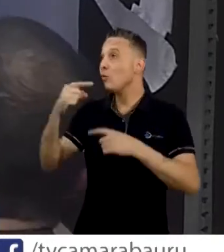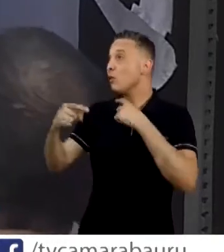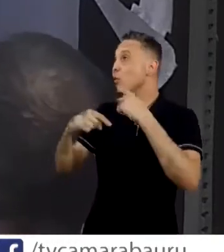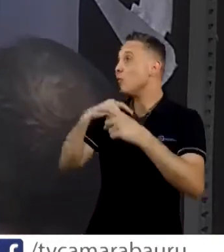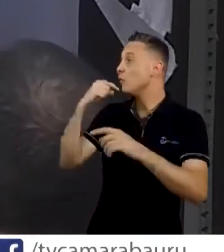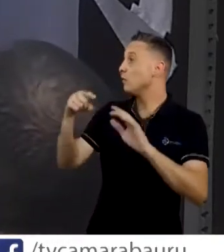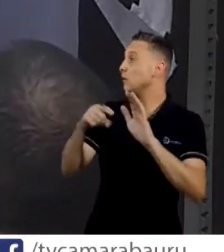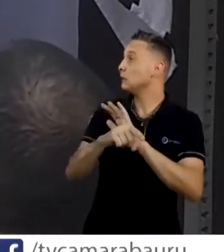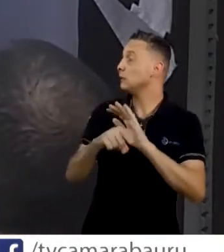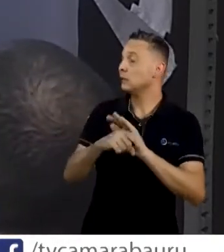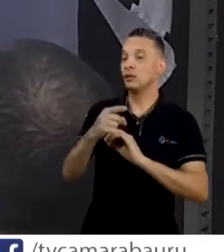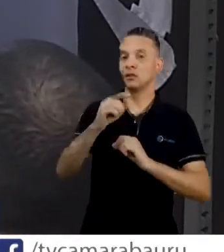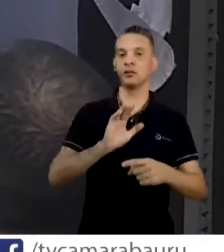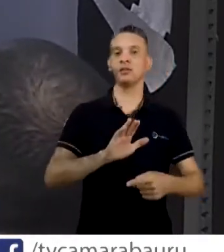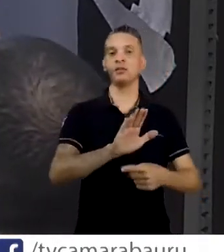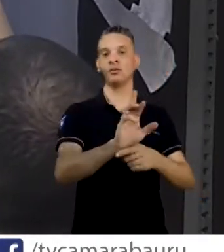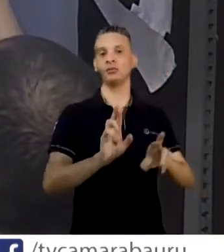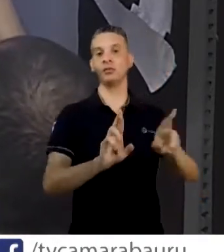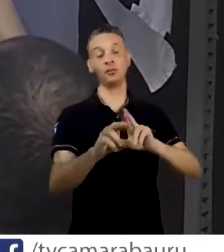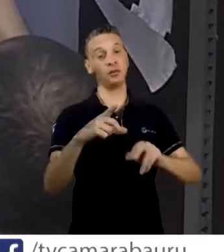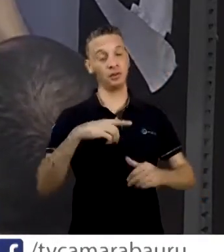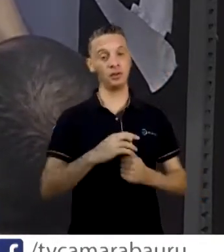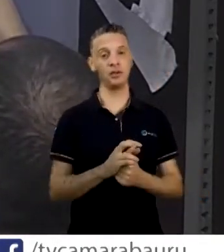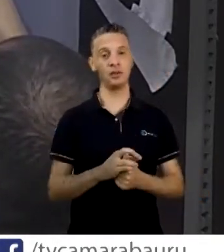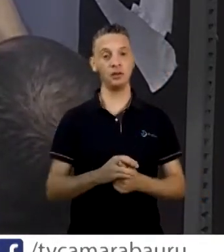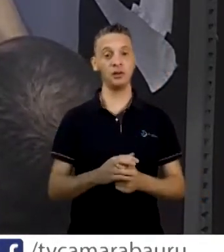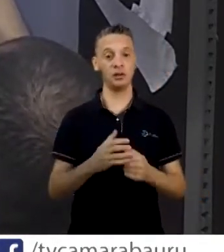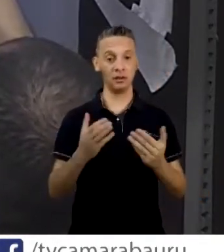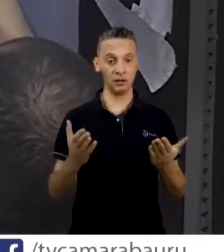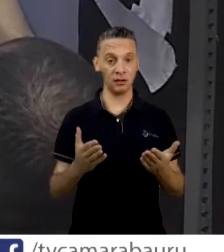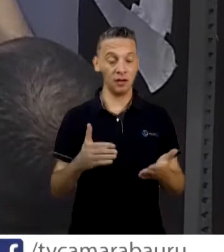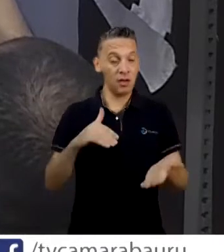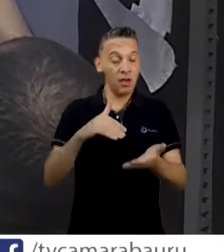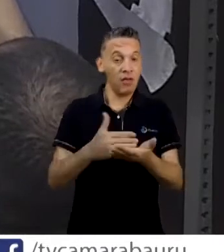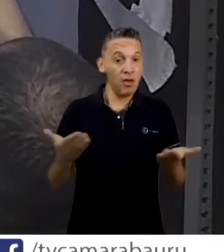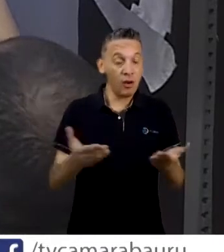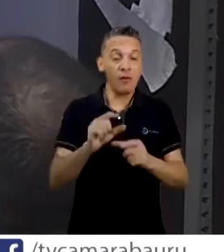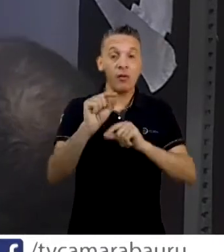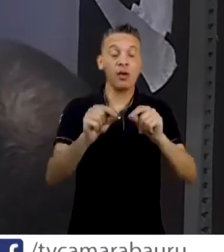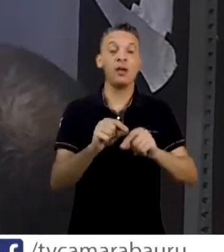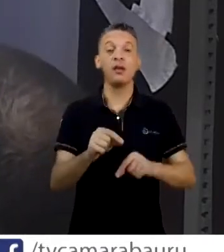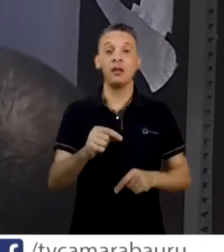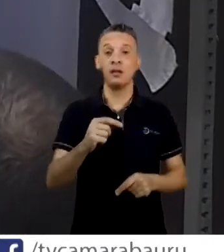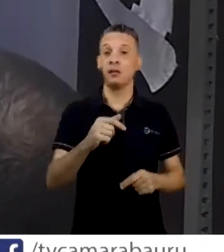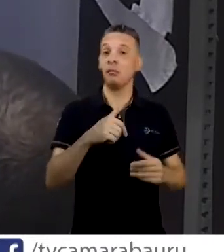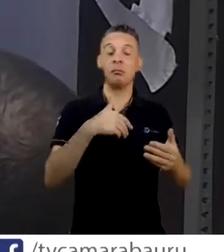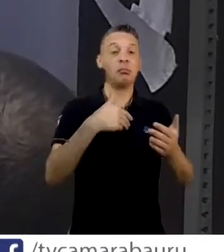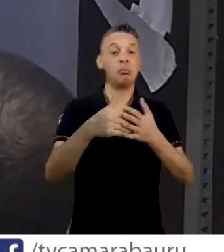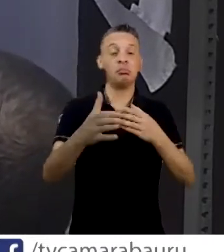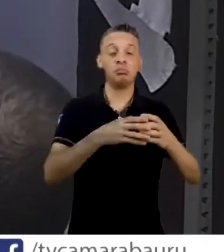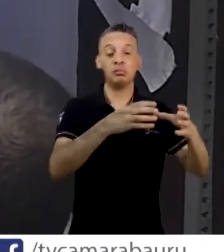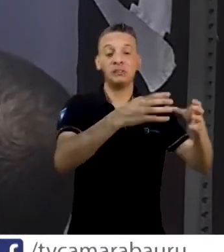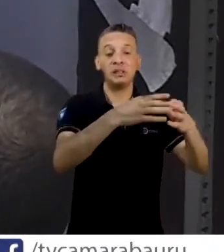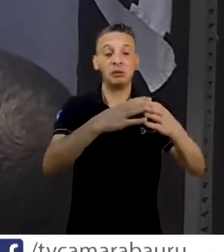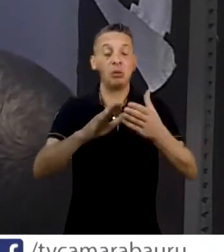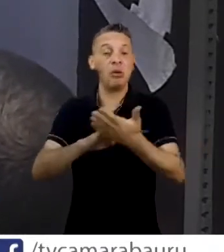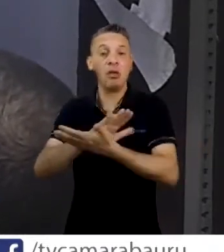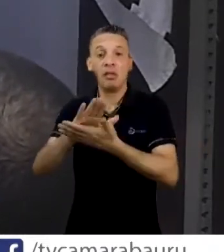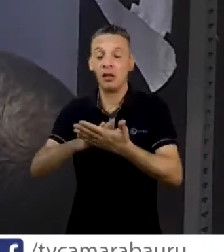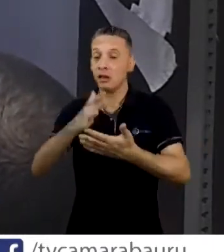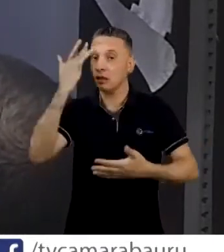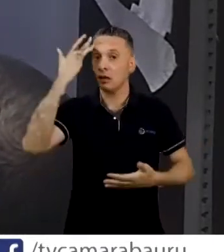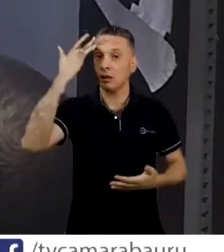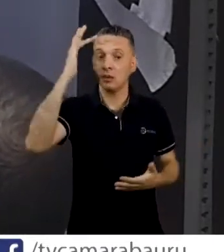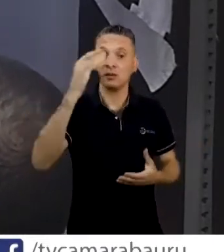sinceros, até o momento, ninguém, órgão nenhum, tem uma definição concreta do que caminho